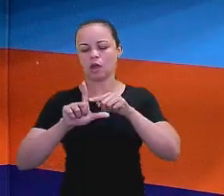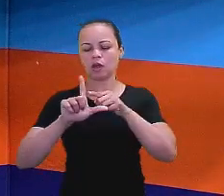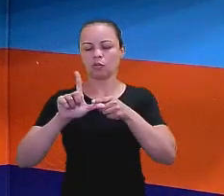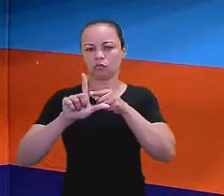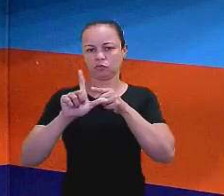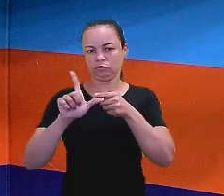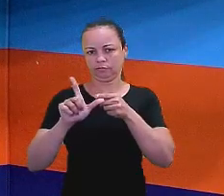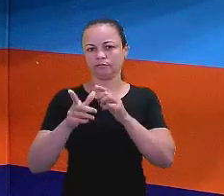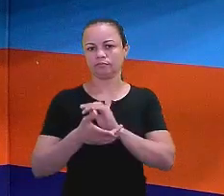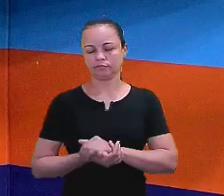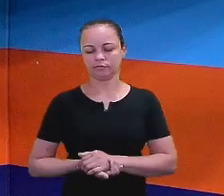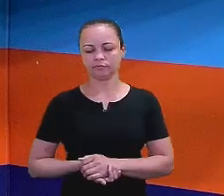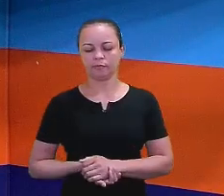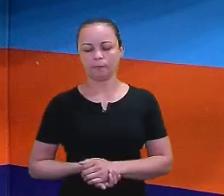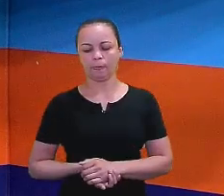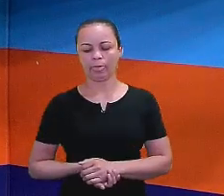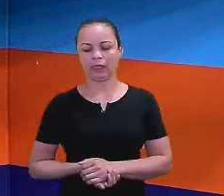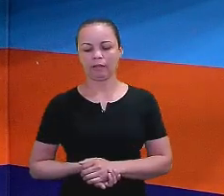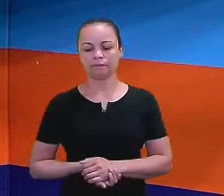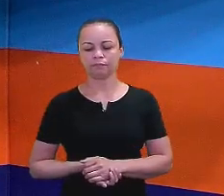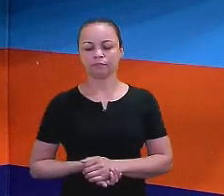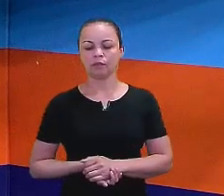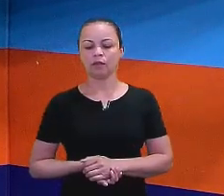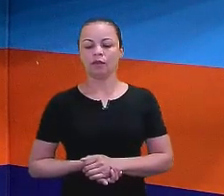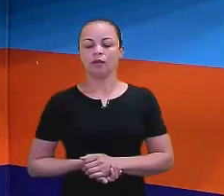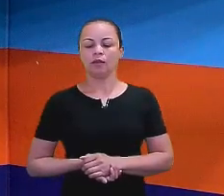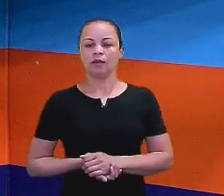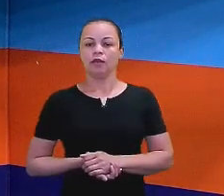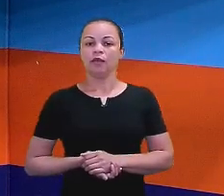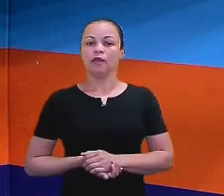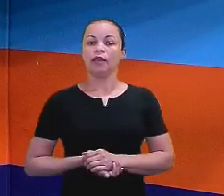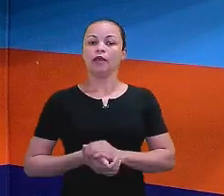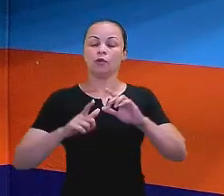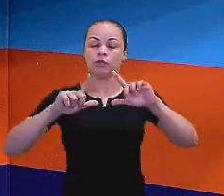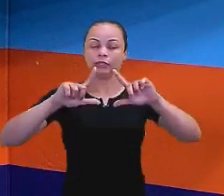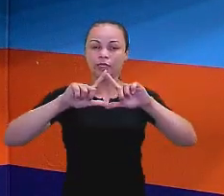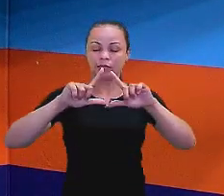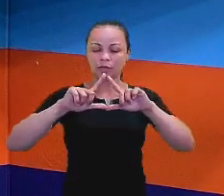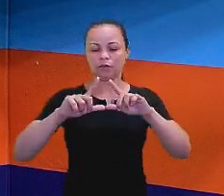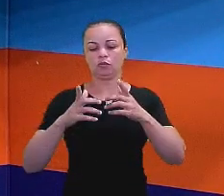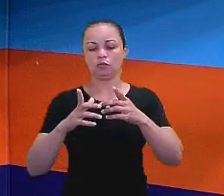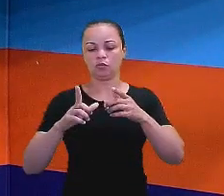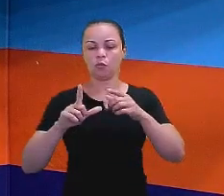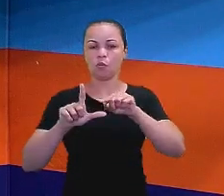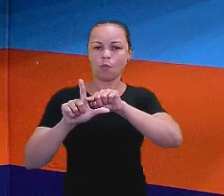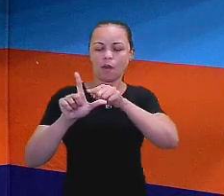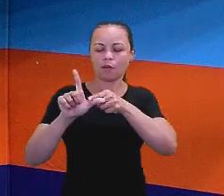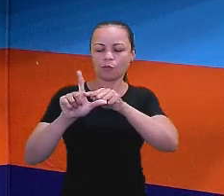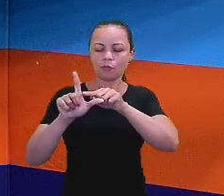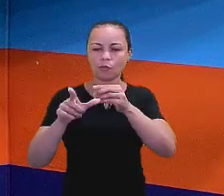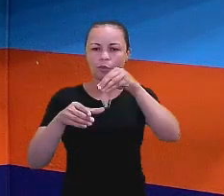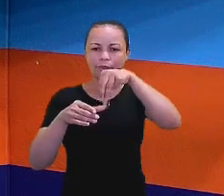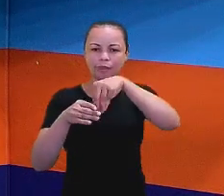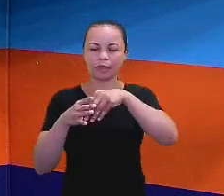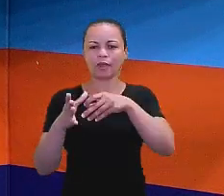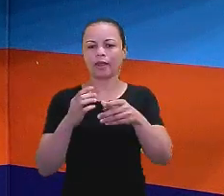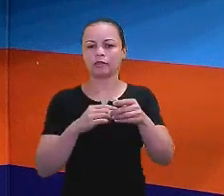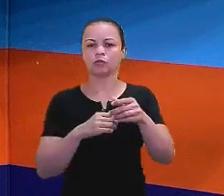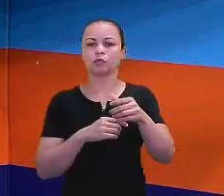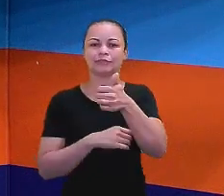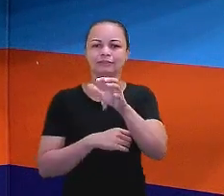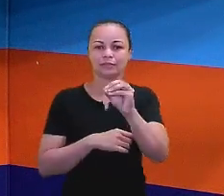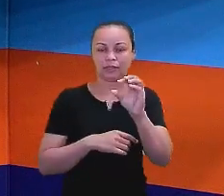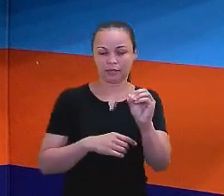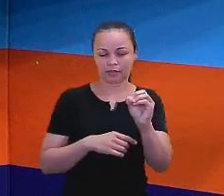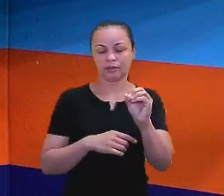do segundo ângulo. Em um triângulo, um ângulo interno mede 100 graus e os outros dois ângulos